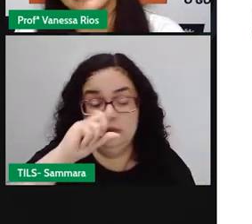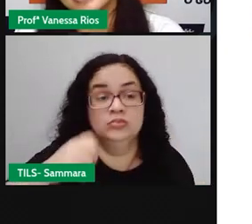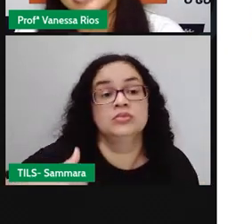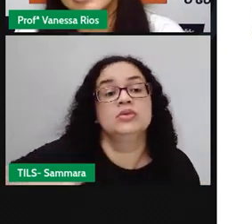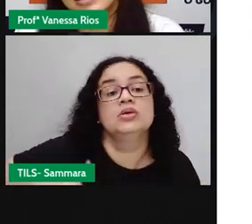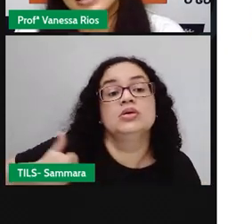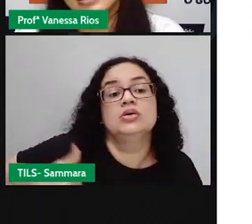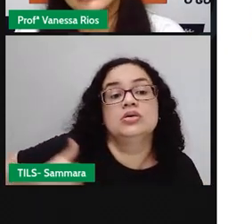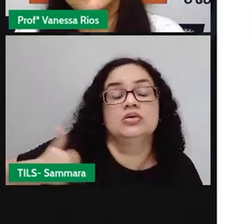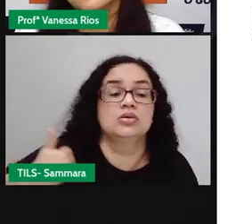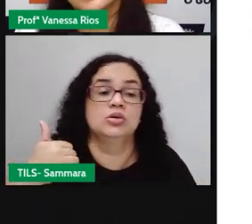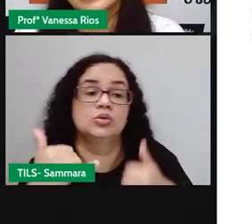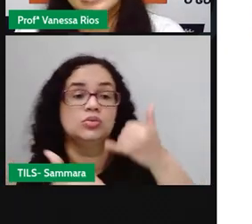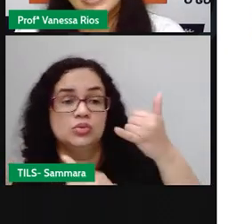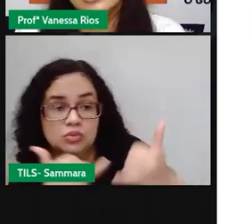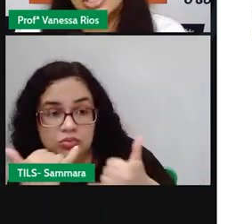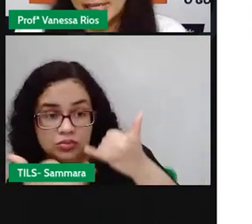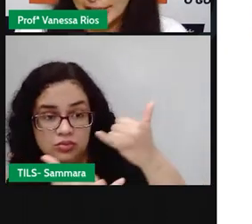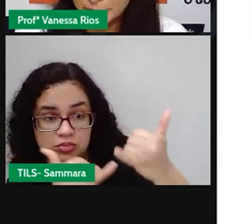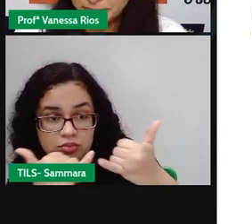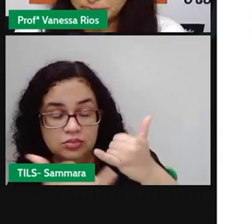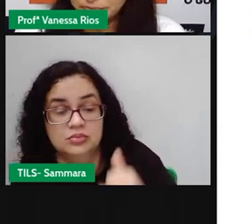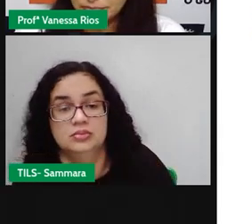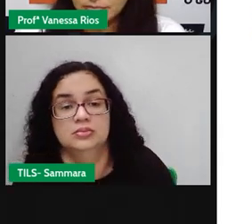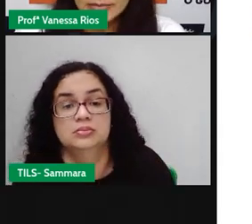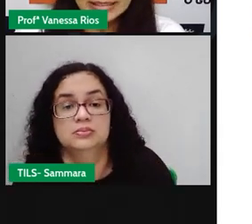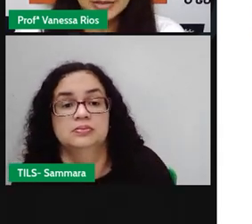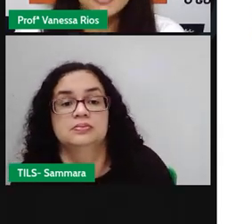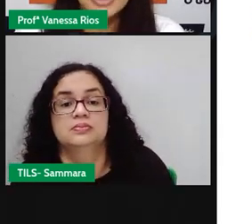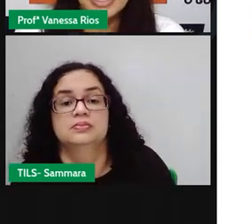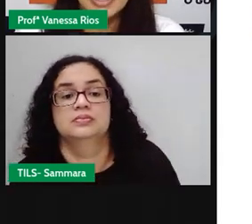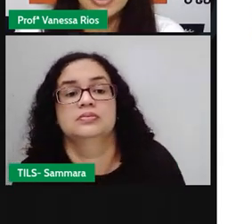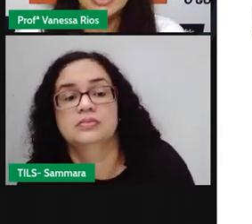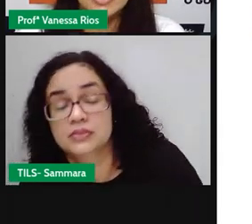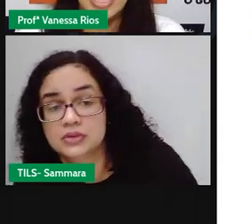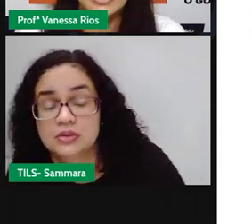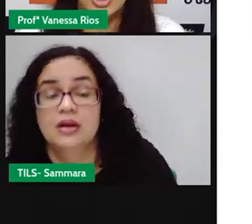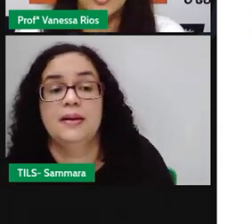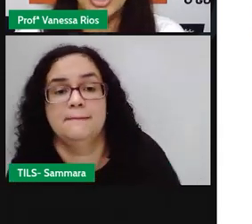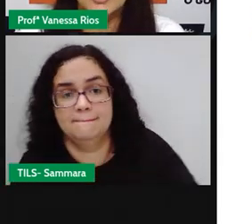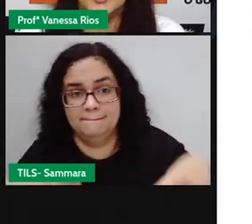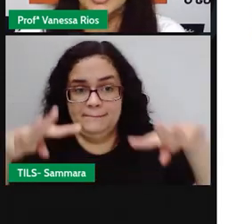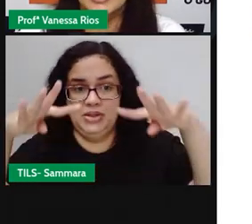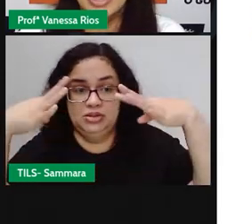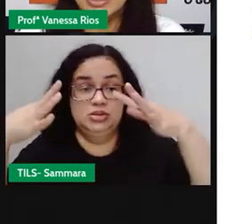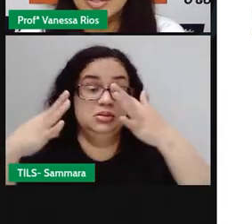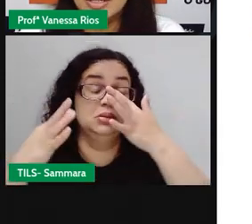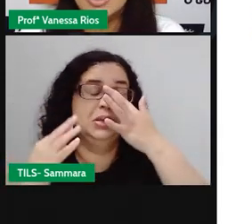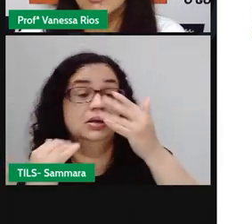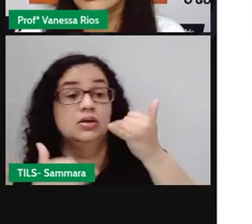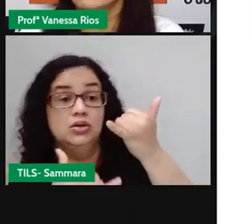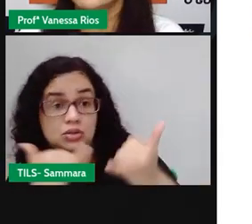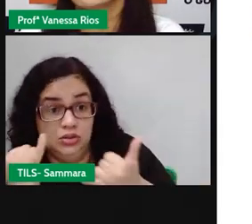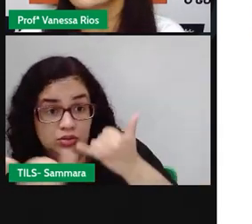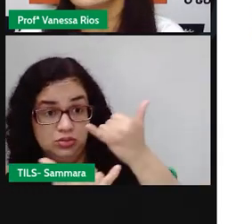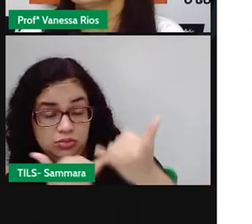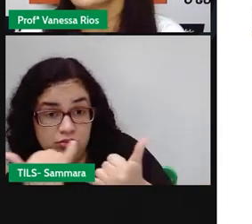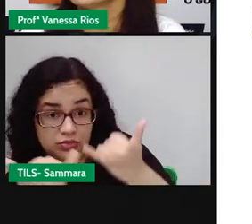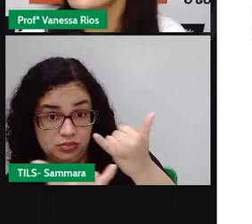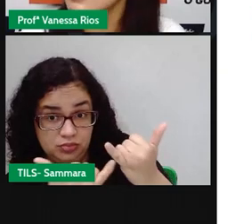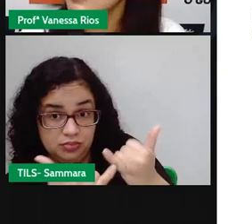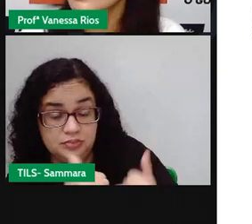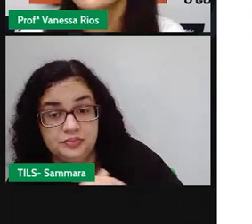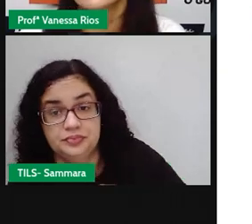para qual aquele brinquedo ele é indicado. Então fiquem atentos aí, ó, para que os brinquedos, que são instrumentos